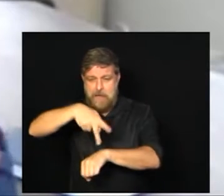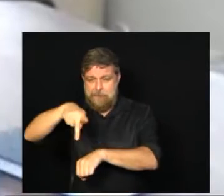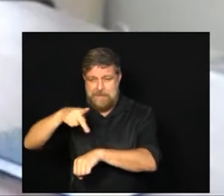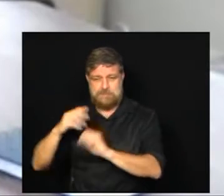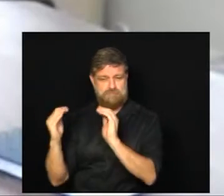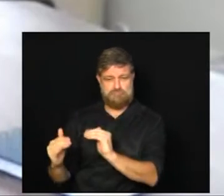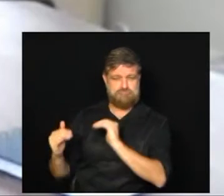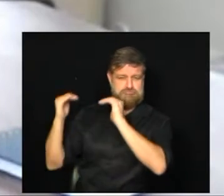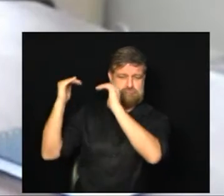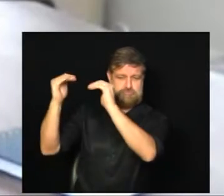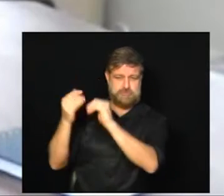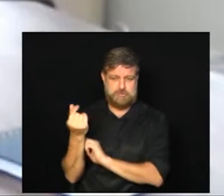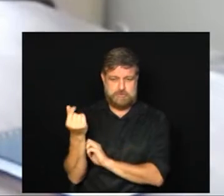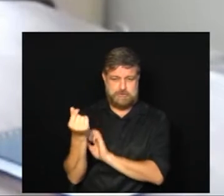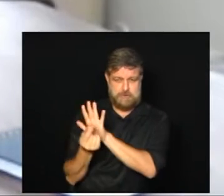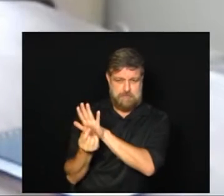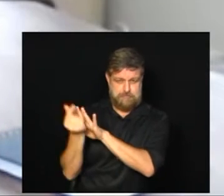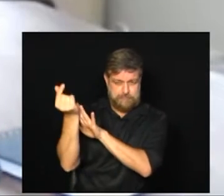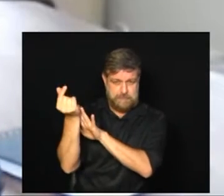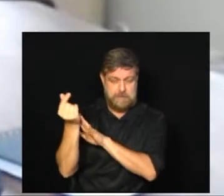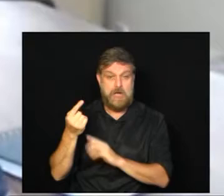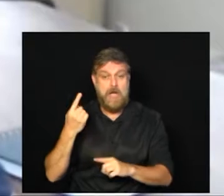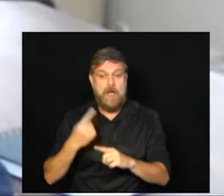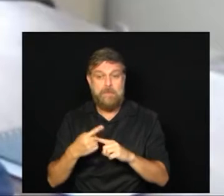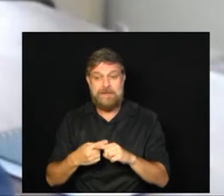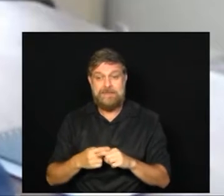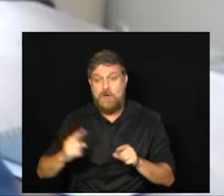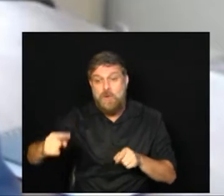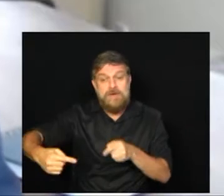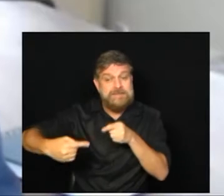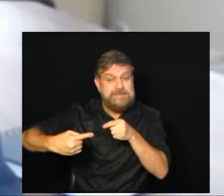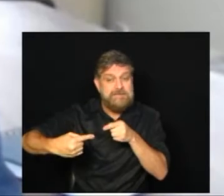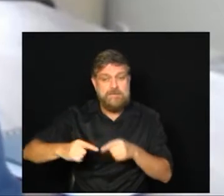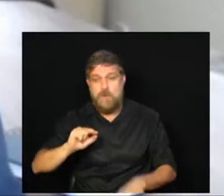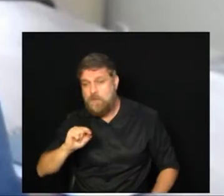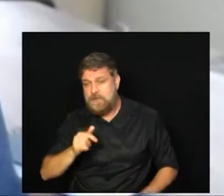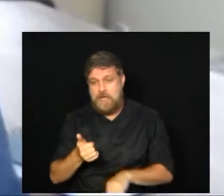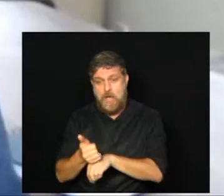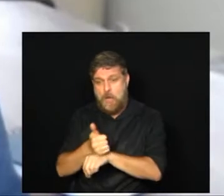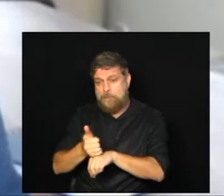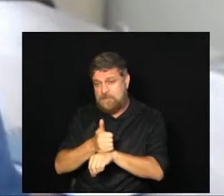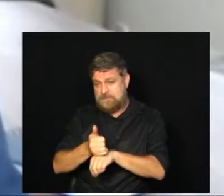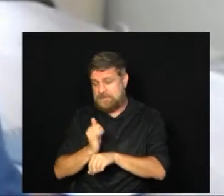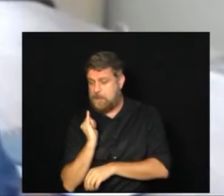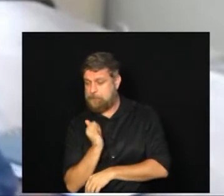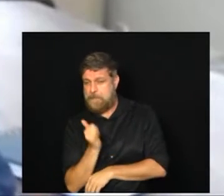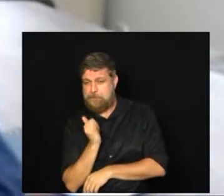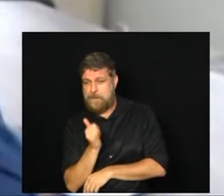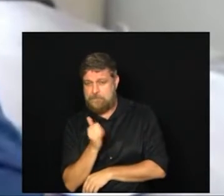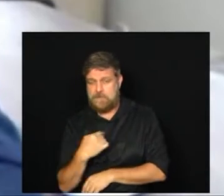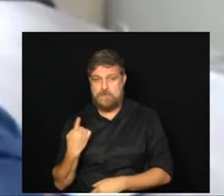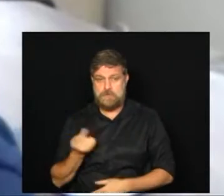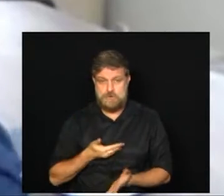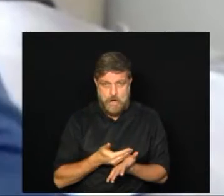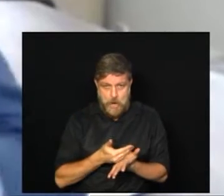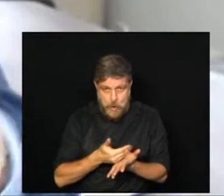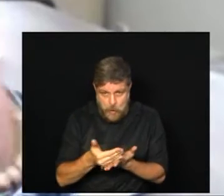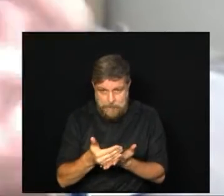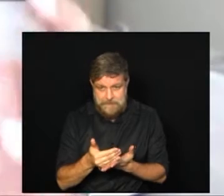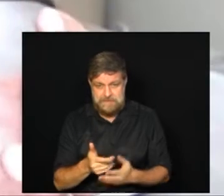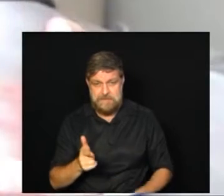muito mais desenvolvidos que a gente, né? Por quê? Qual o grande desafio que os educadores falam? Quando a gente começa um projeto